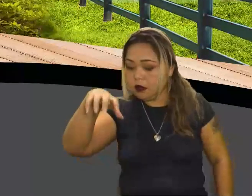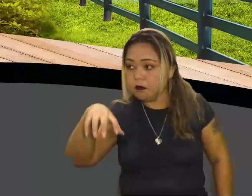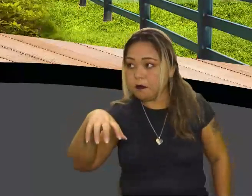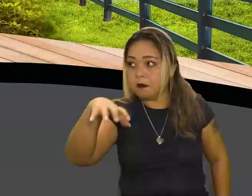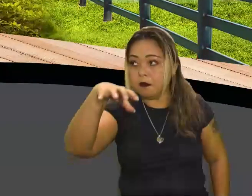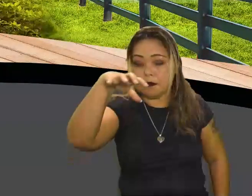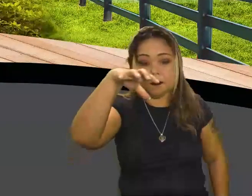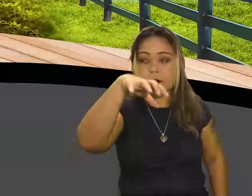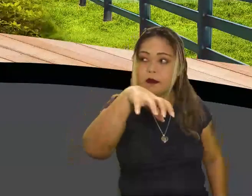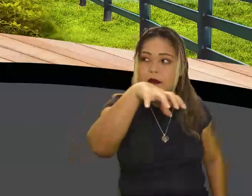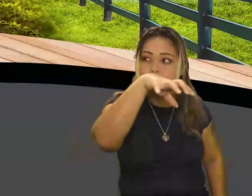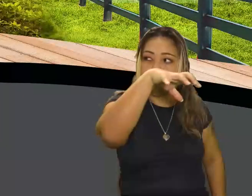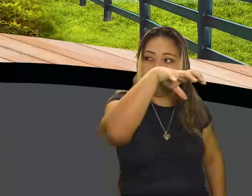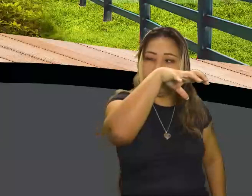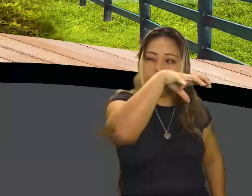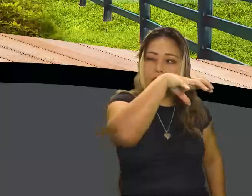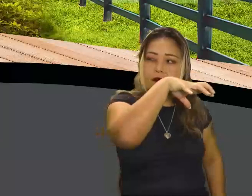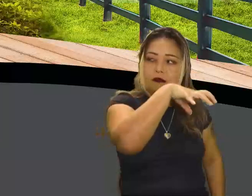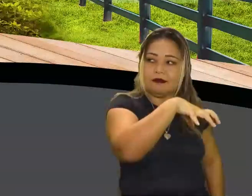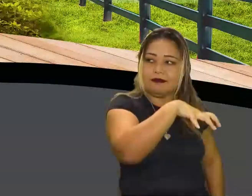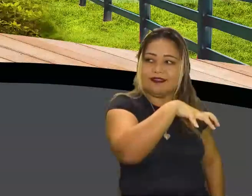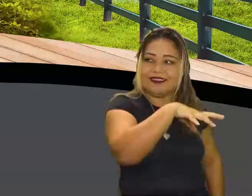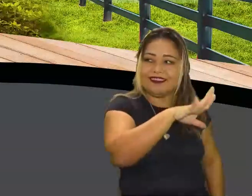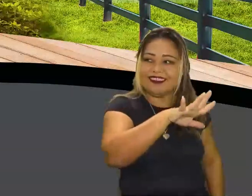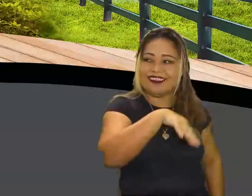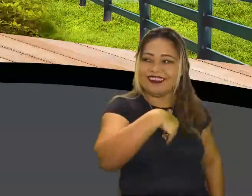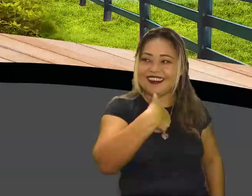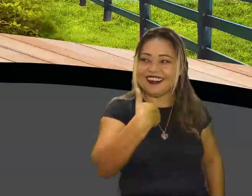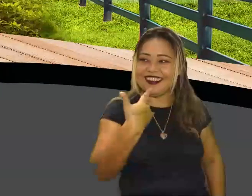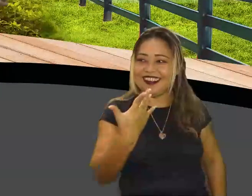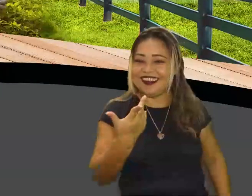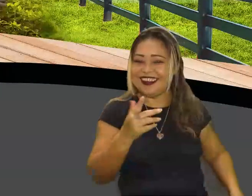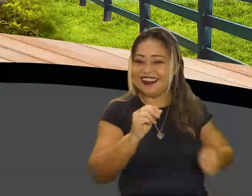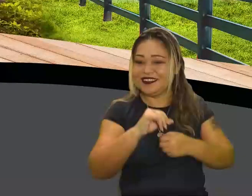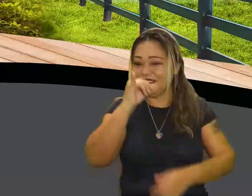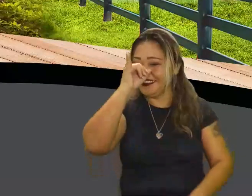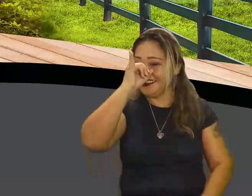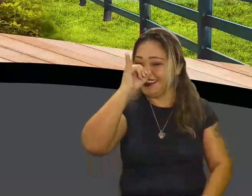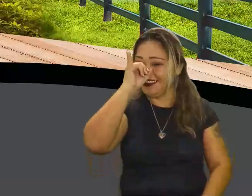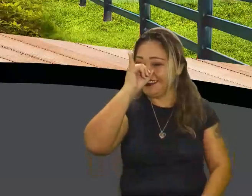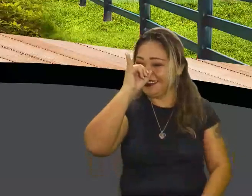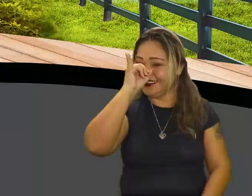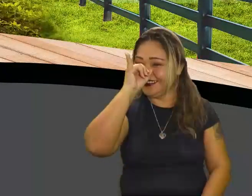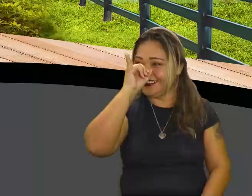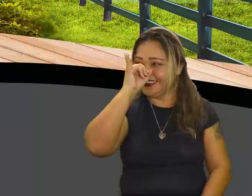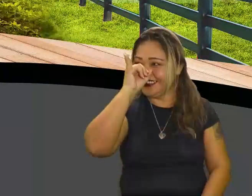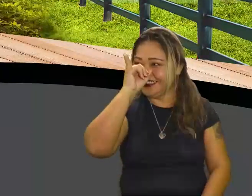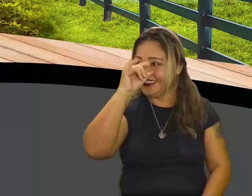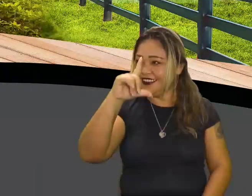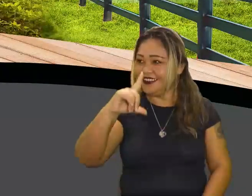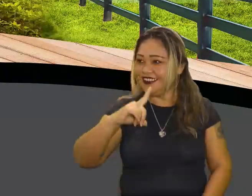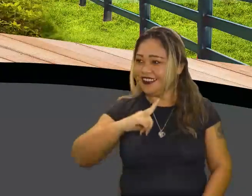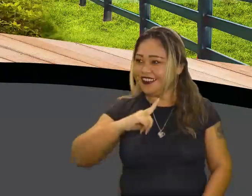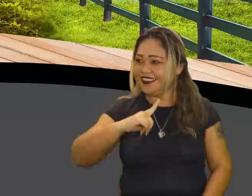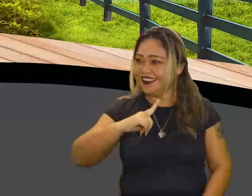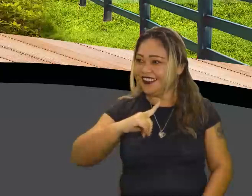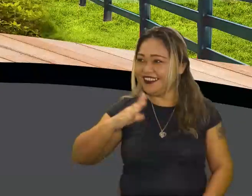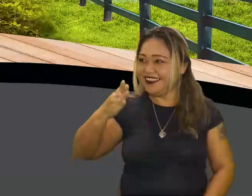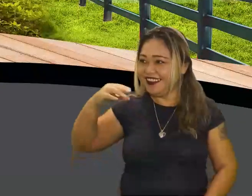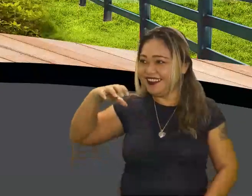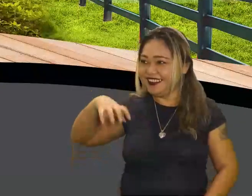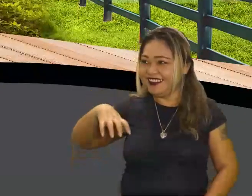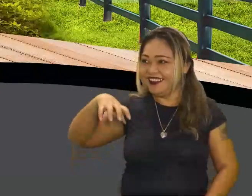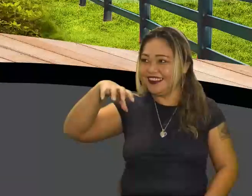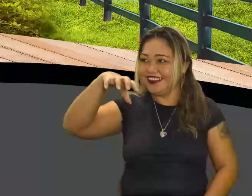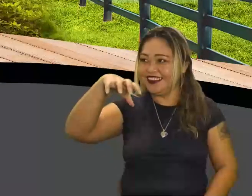eu fiz um exemplo de uma instalação de suíno. E ela tem